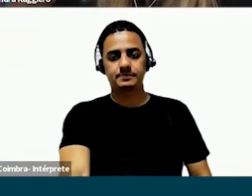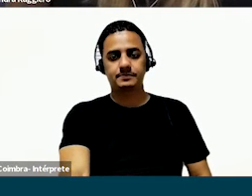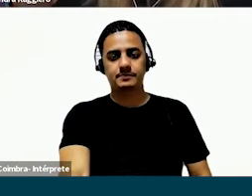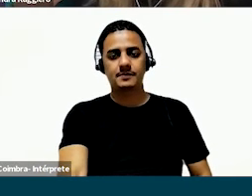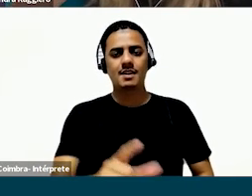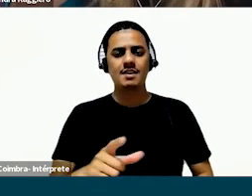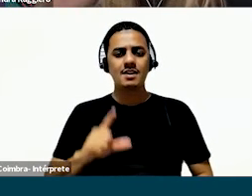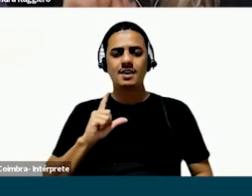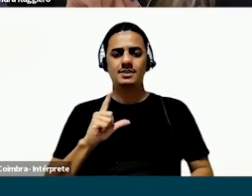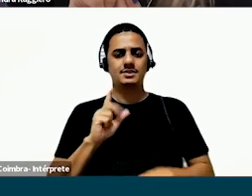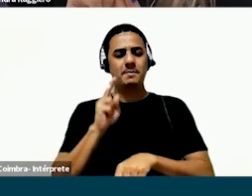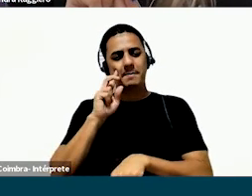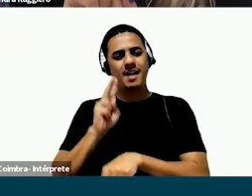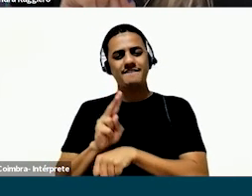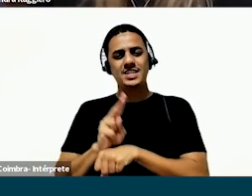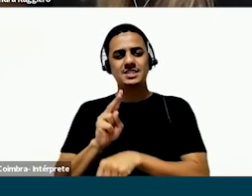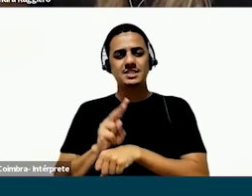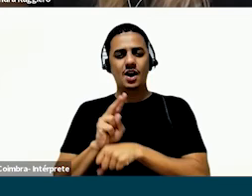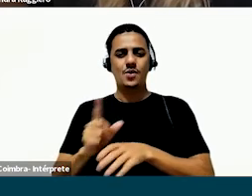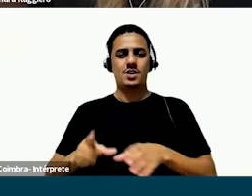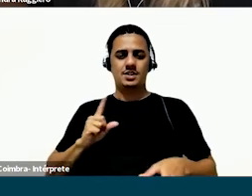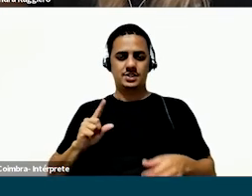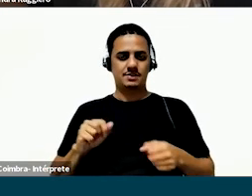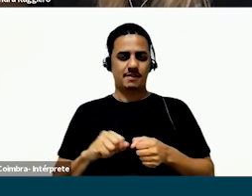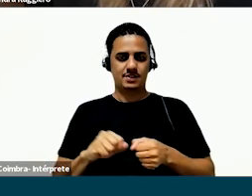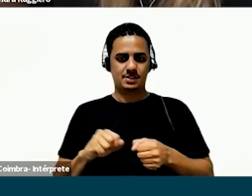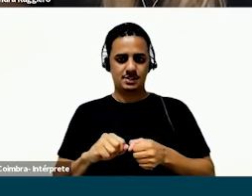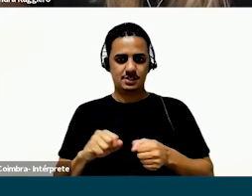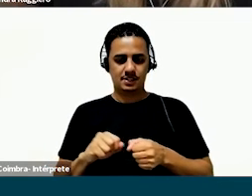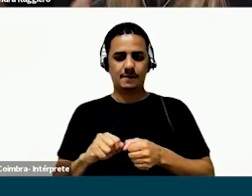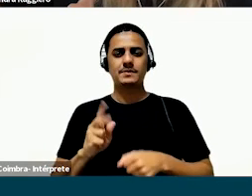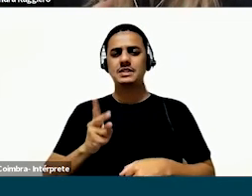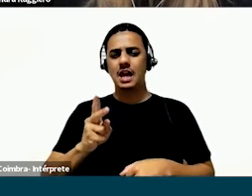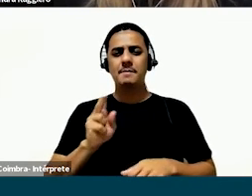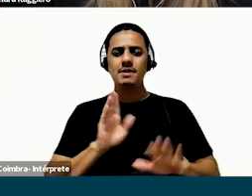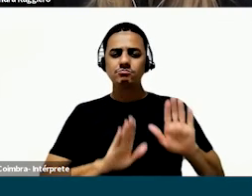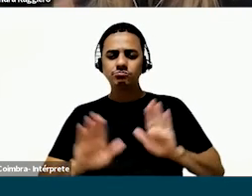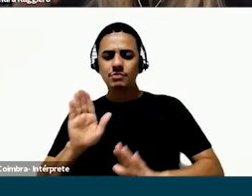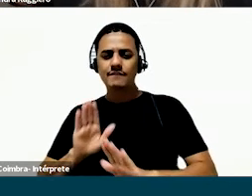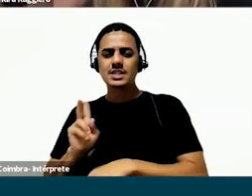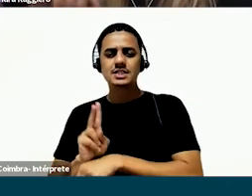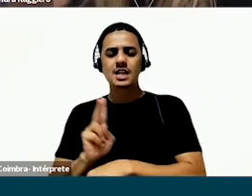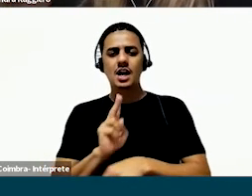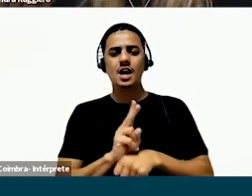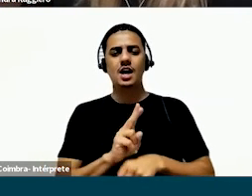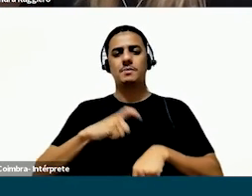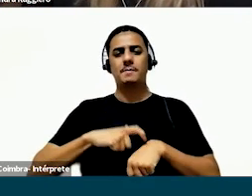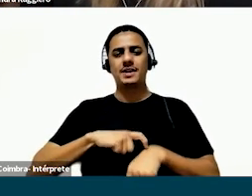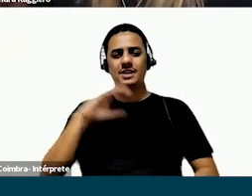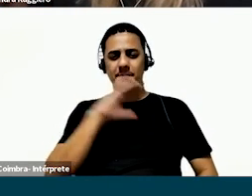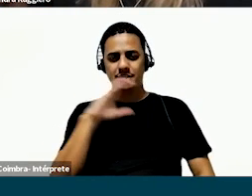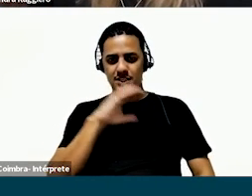de forma preventiva, não só emergencial, como era anterior. De forma preventiva e para